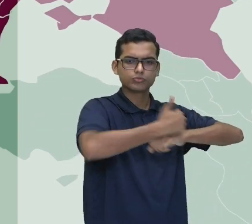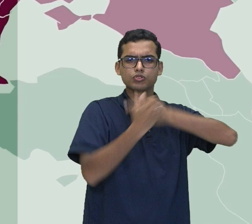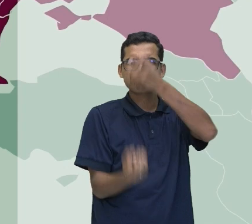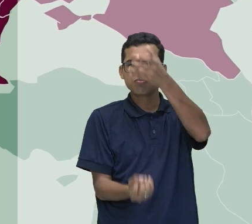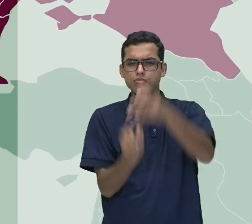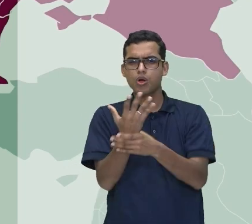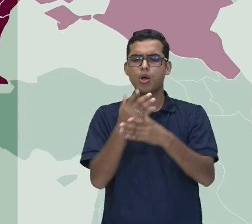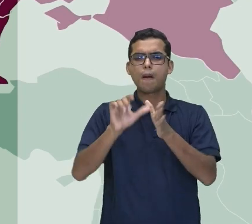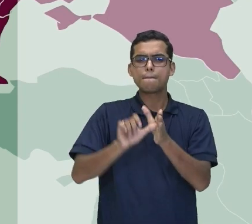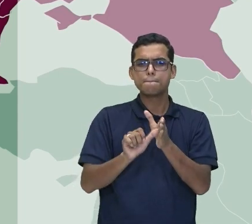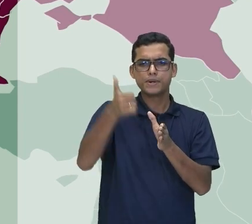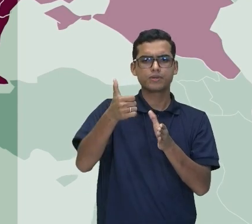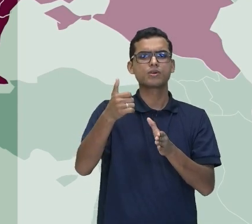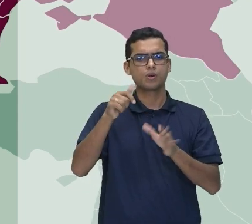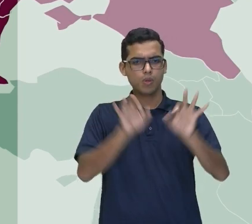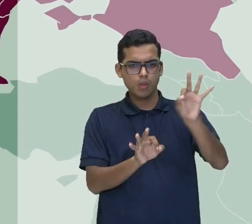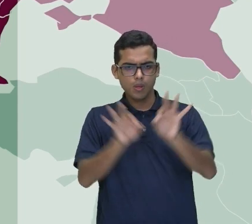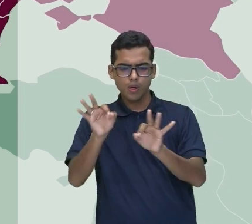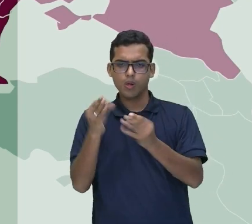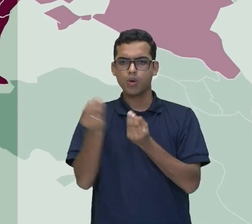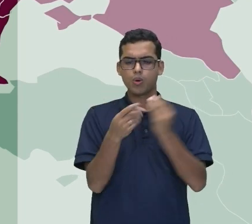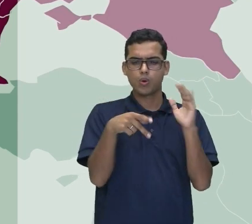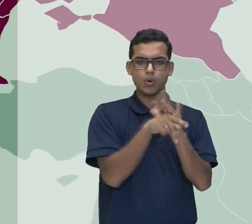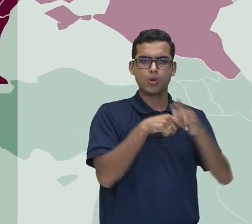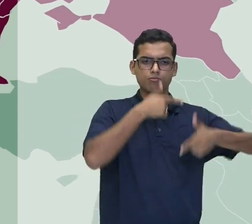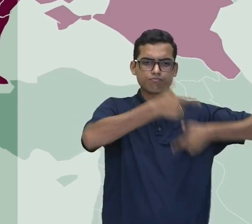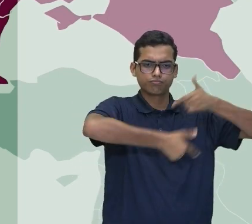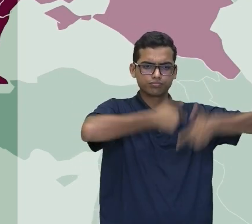à primeira Divisão Internacional do Trabalho,